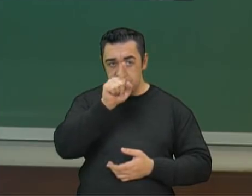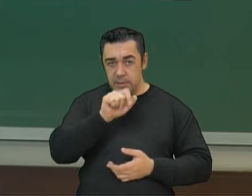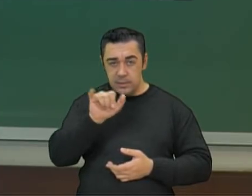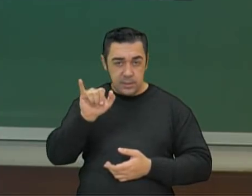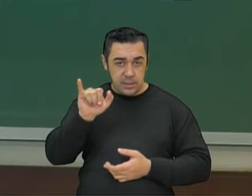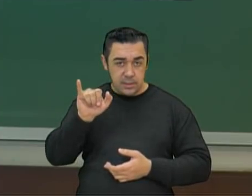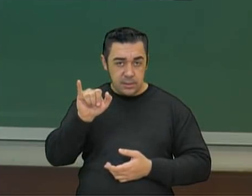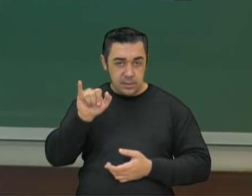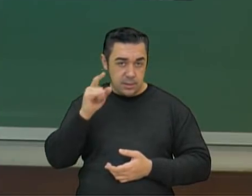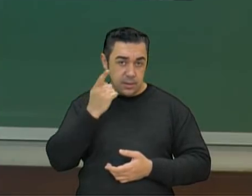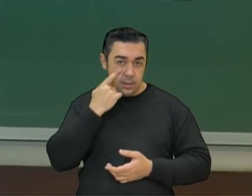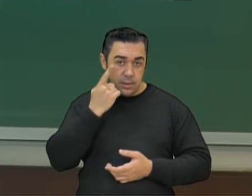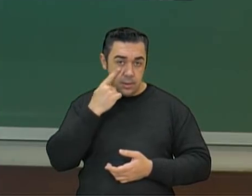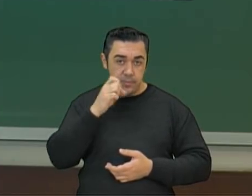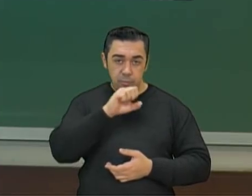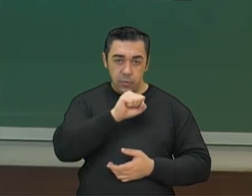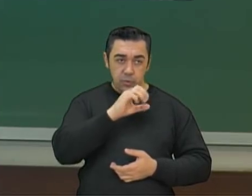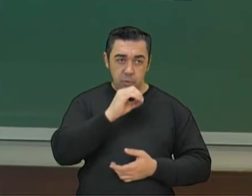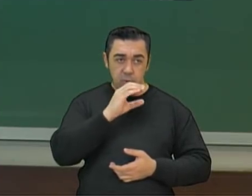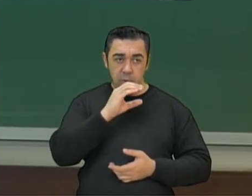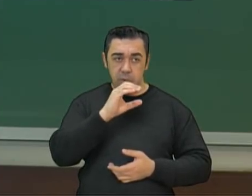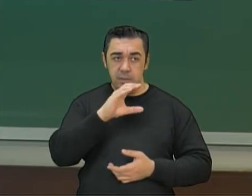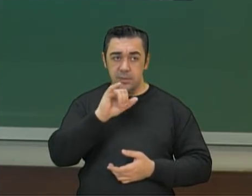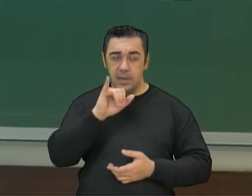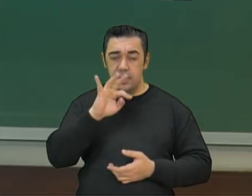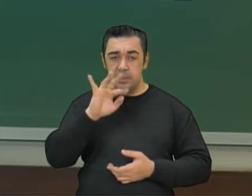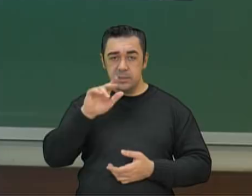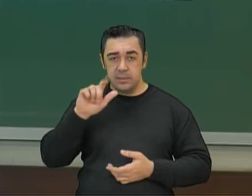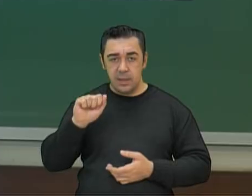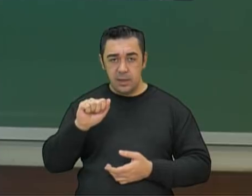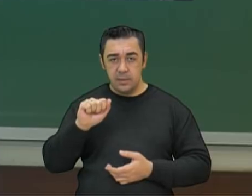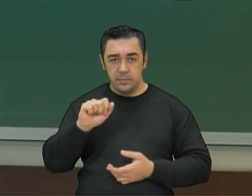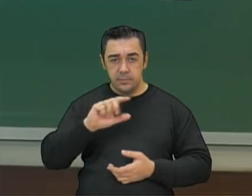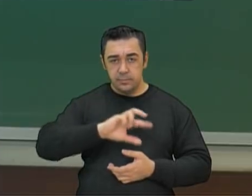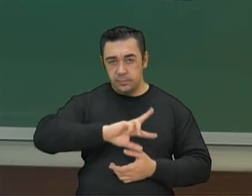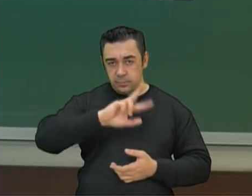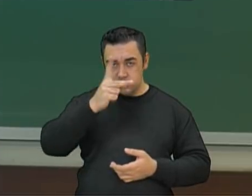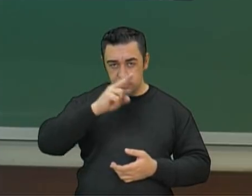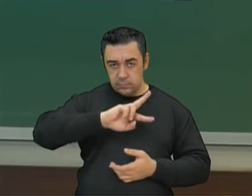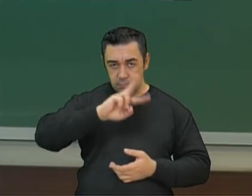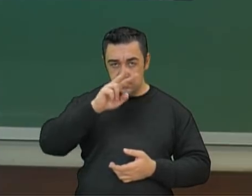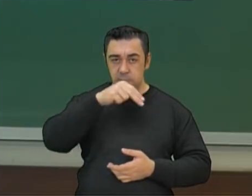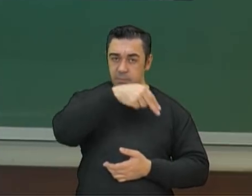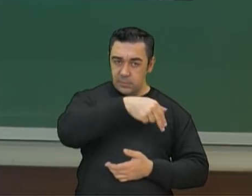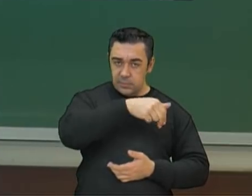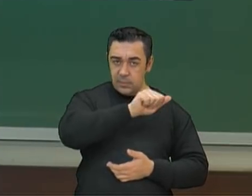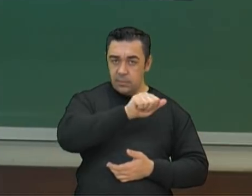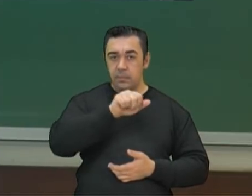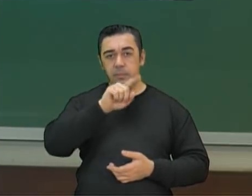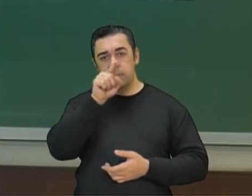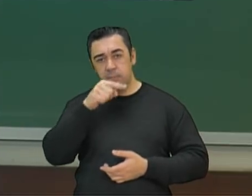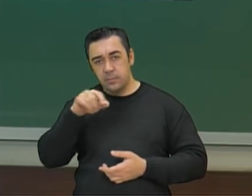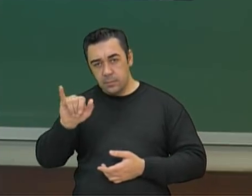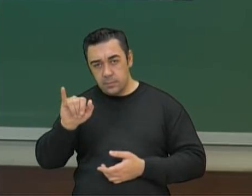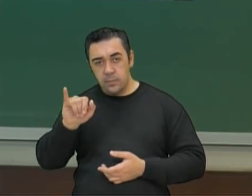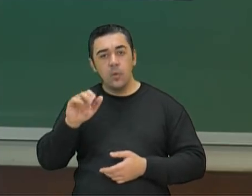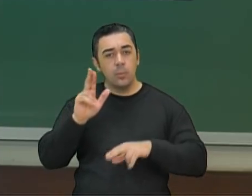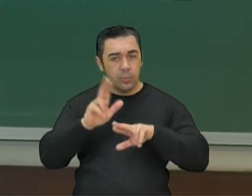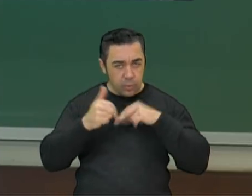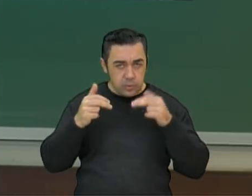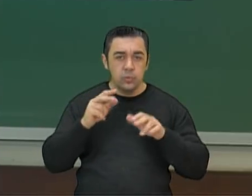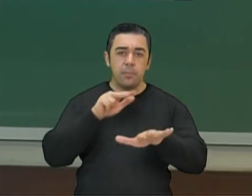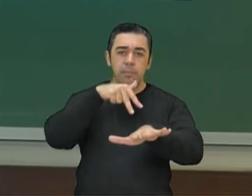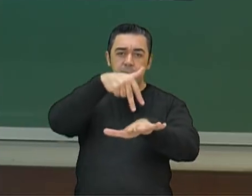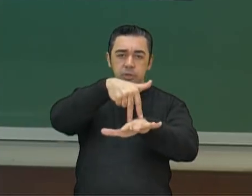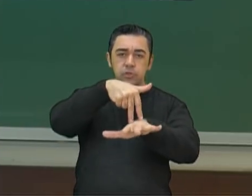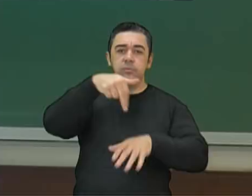Nazi. Lá do socialista. Então, Nacional Socialista, juntos. Então, por isso o nazi que ele era chamado. Está aqui,